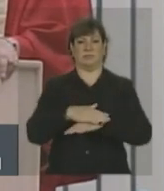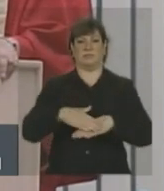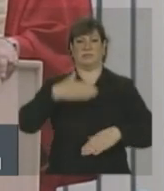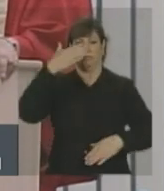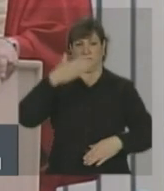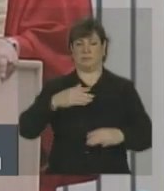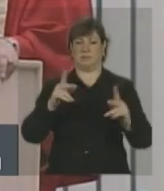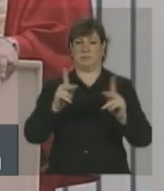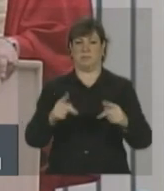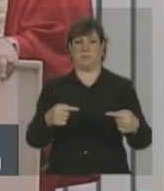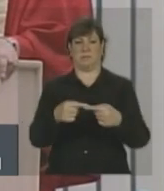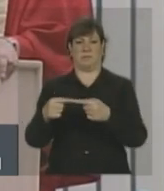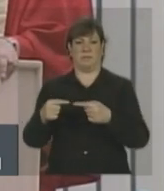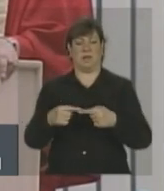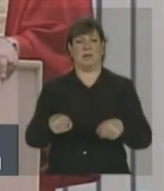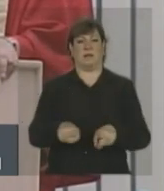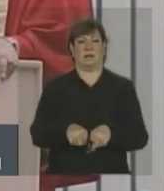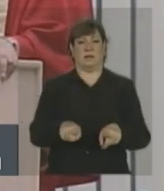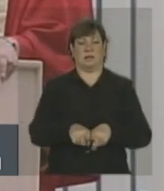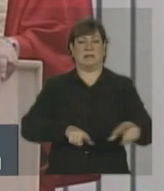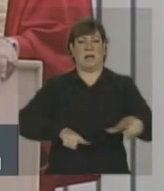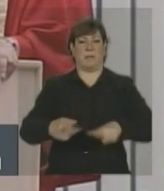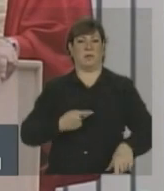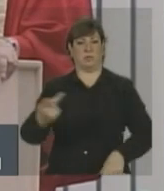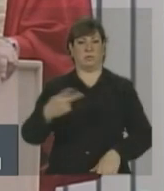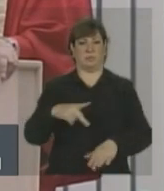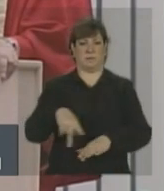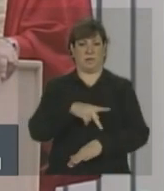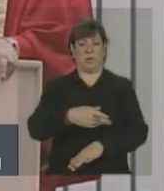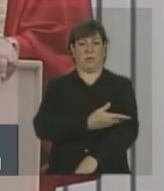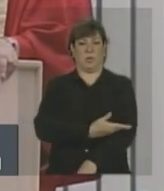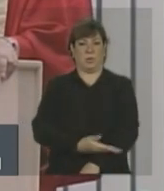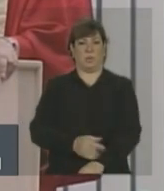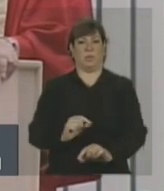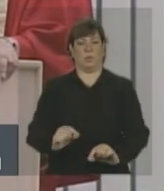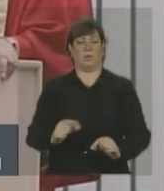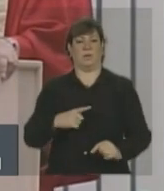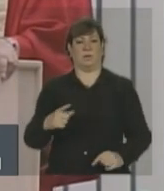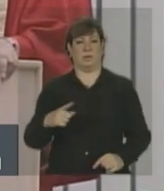ações unilaterais e as doutrinas que enfatizam o uso da força.